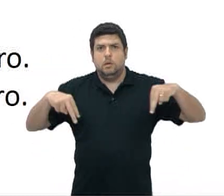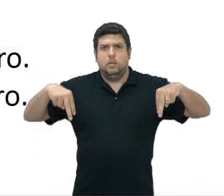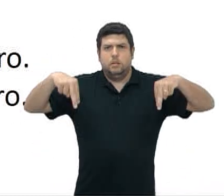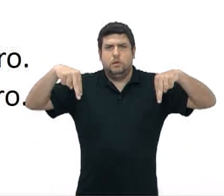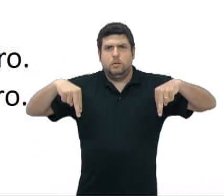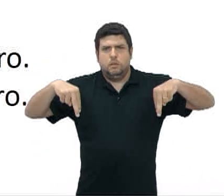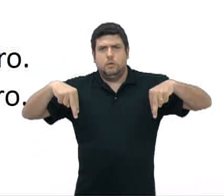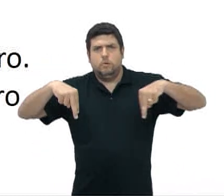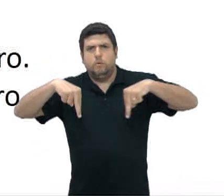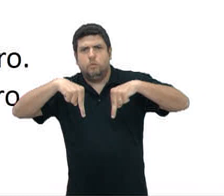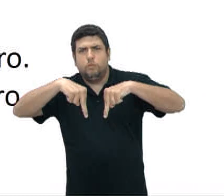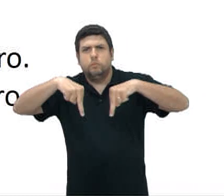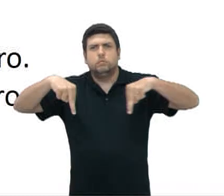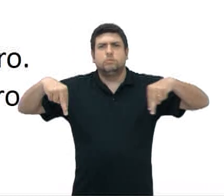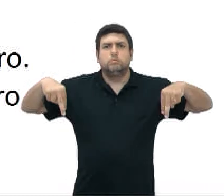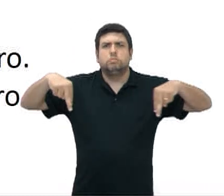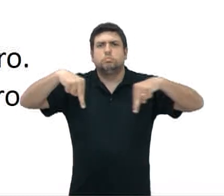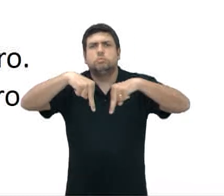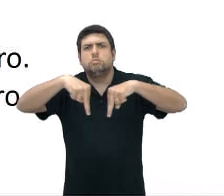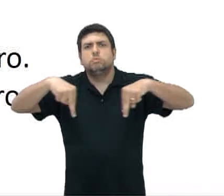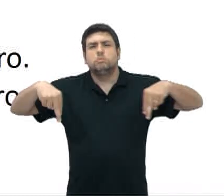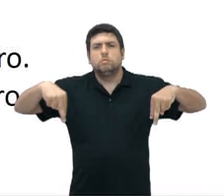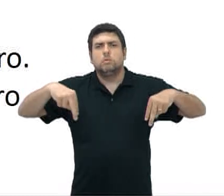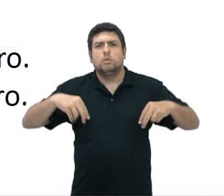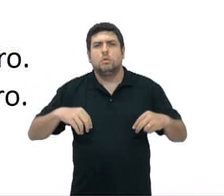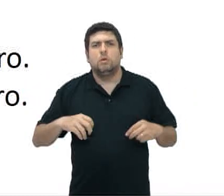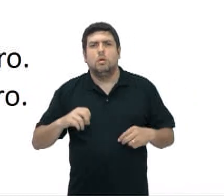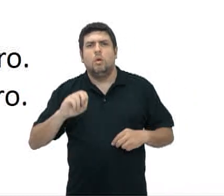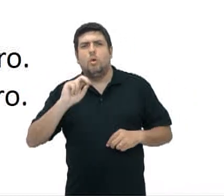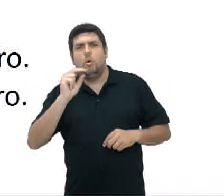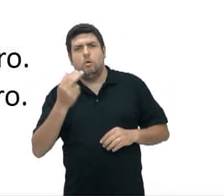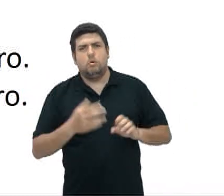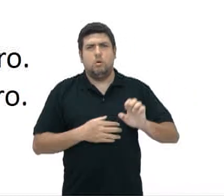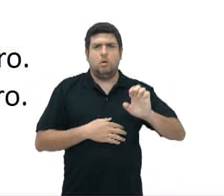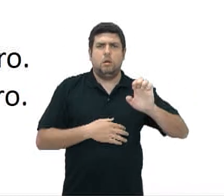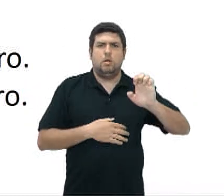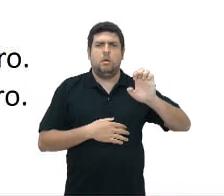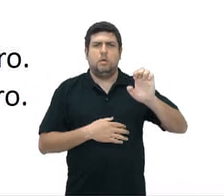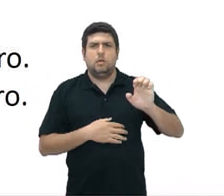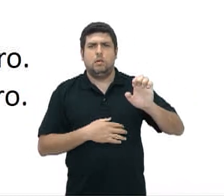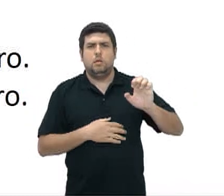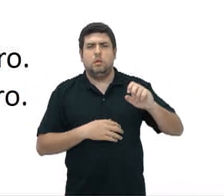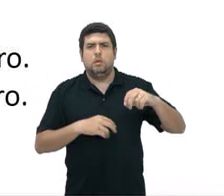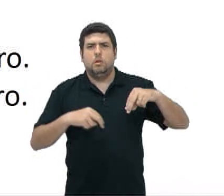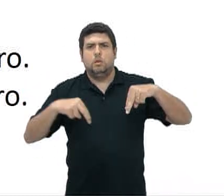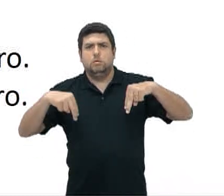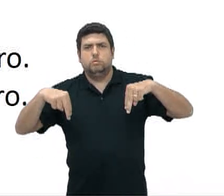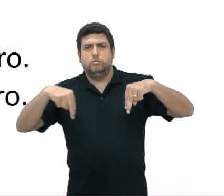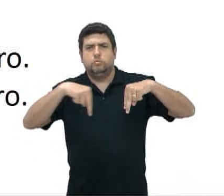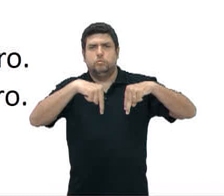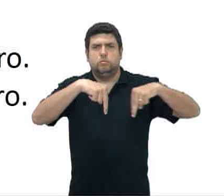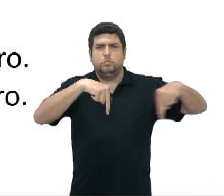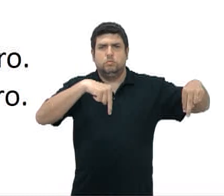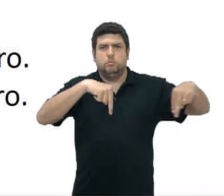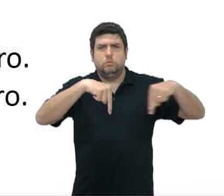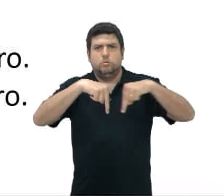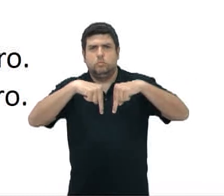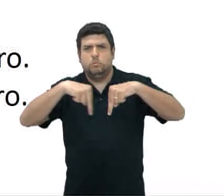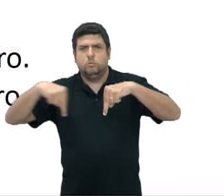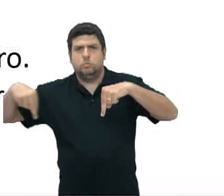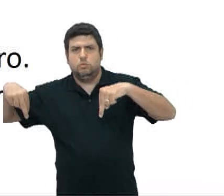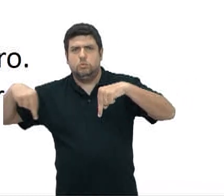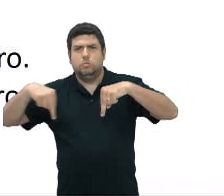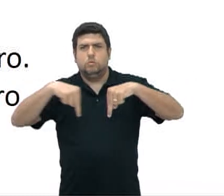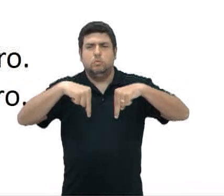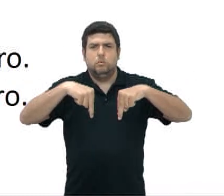aproximação em um do outro. Ou E. Em movimento com afastamento de um com o outro. Vou dar um